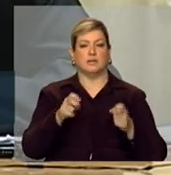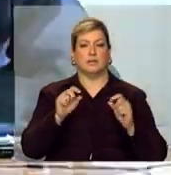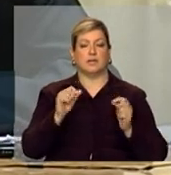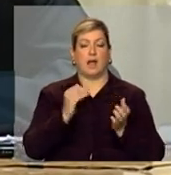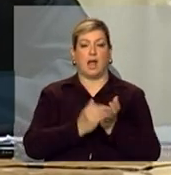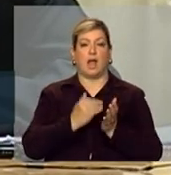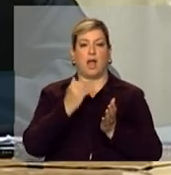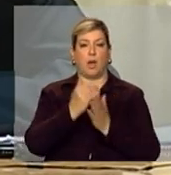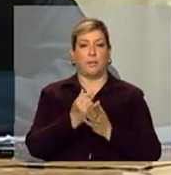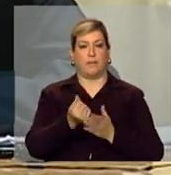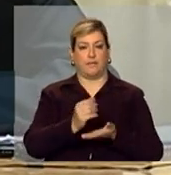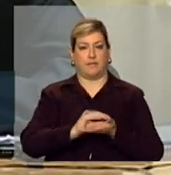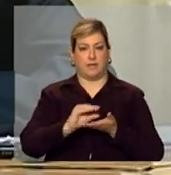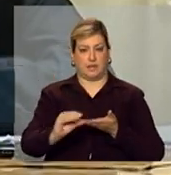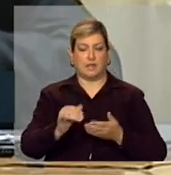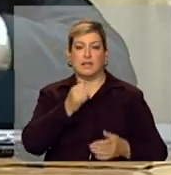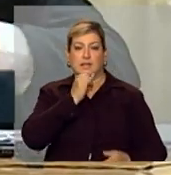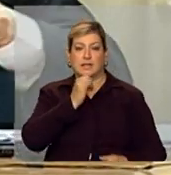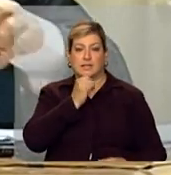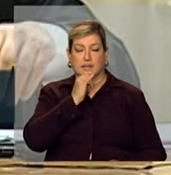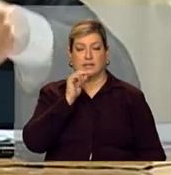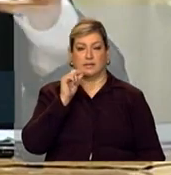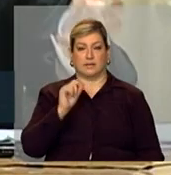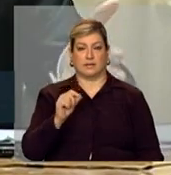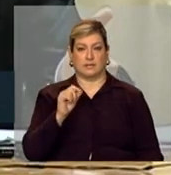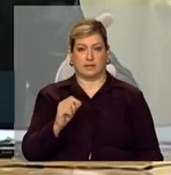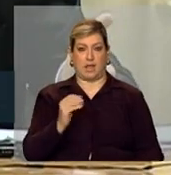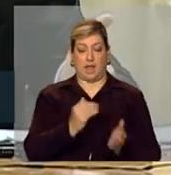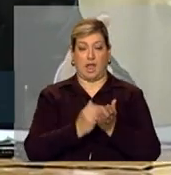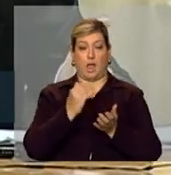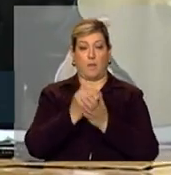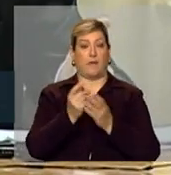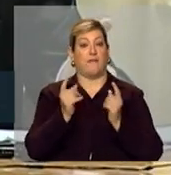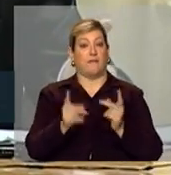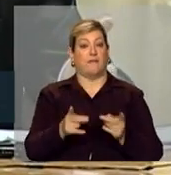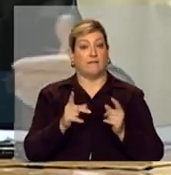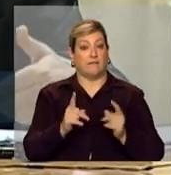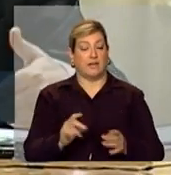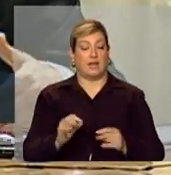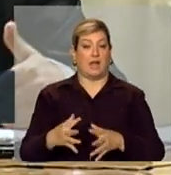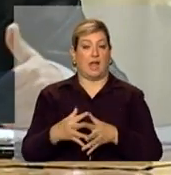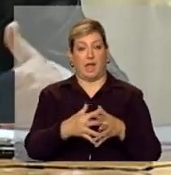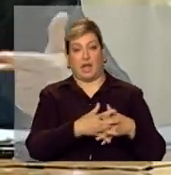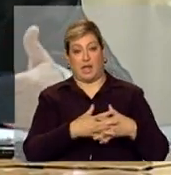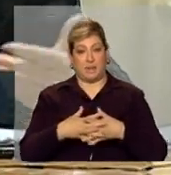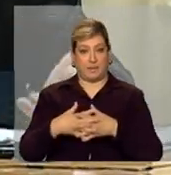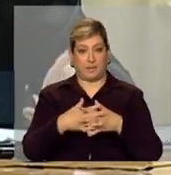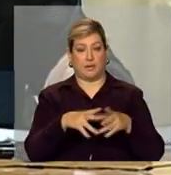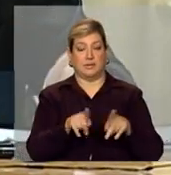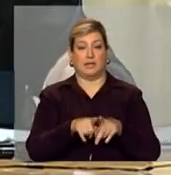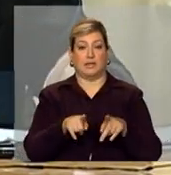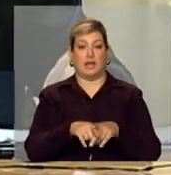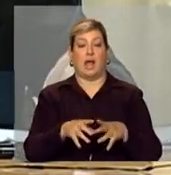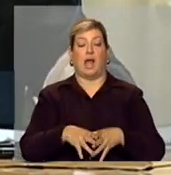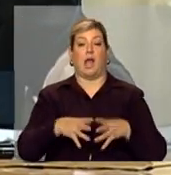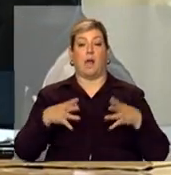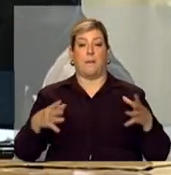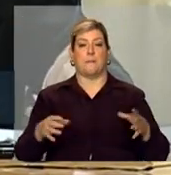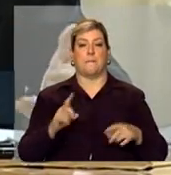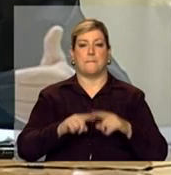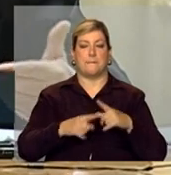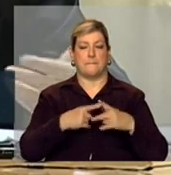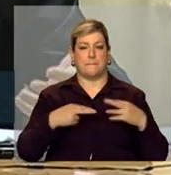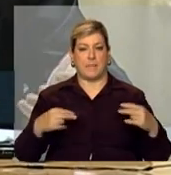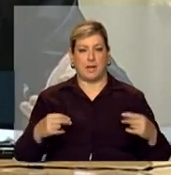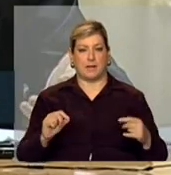investimento que se dá por exemplo com o aumento da venda de caminhões aumento da importação de máquinas e equipamentos